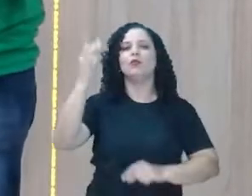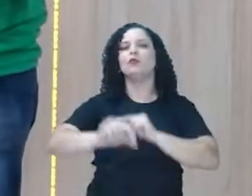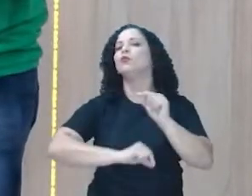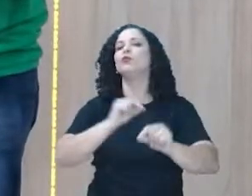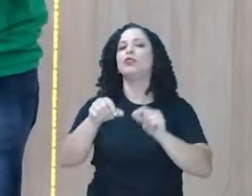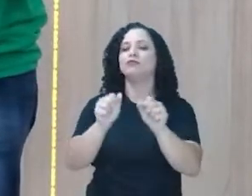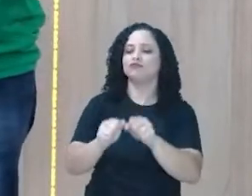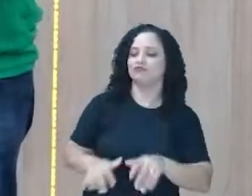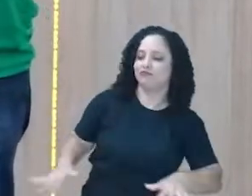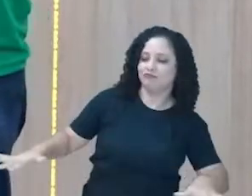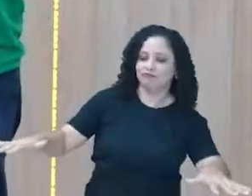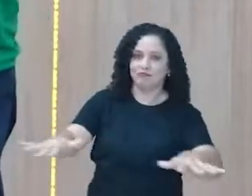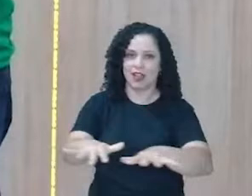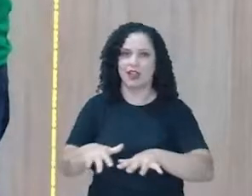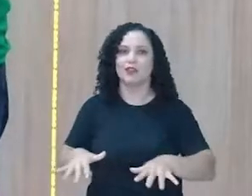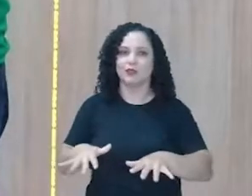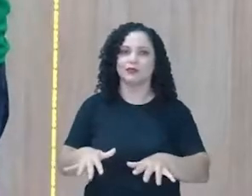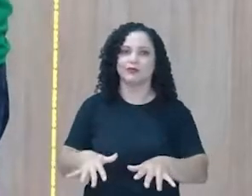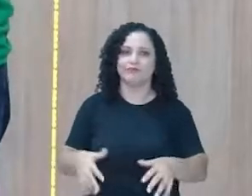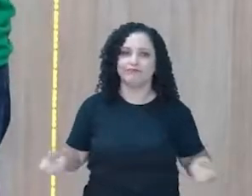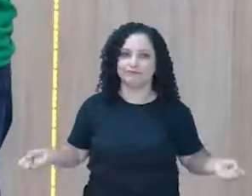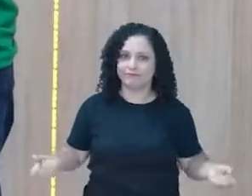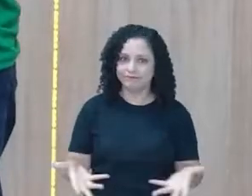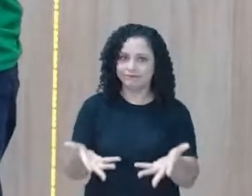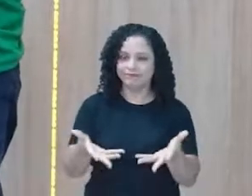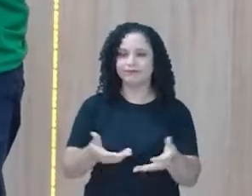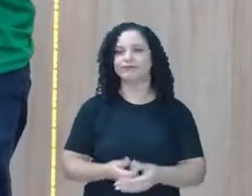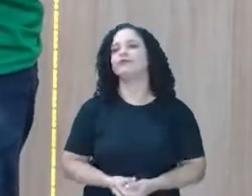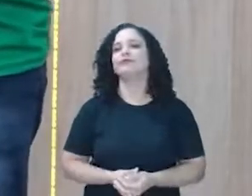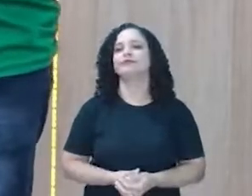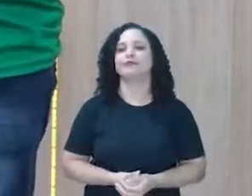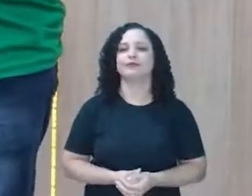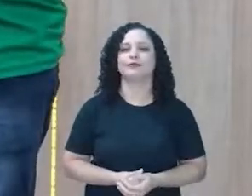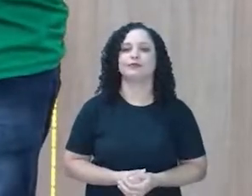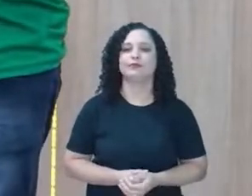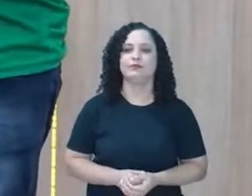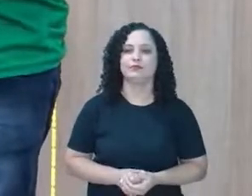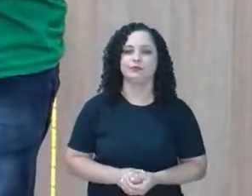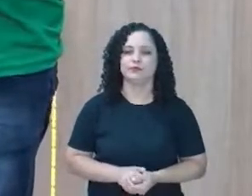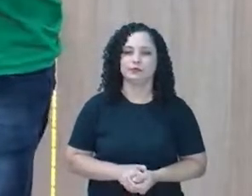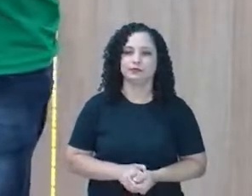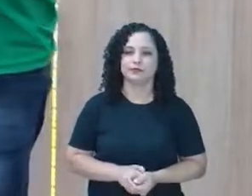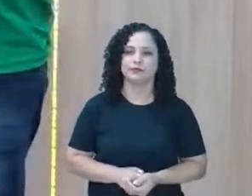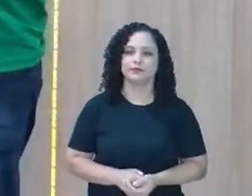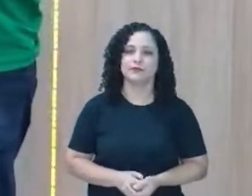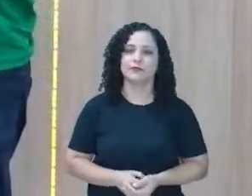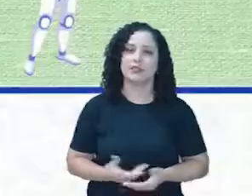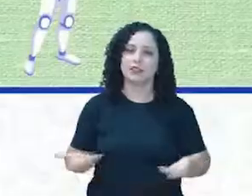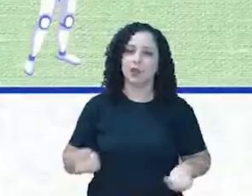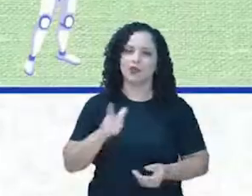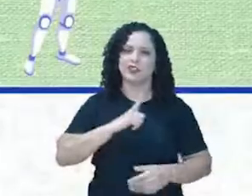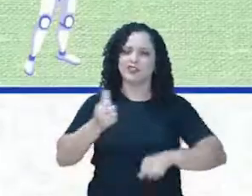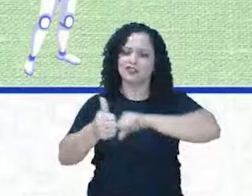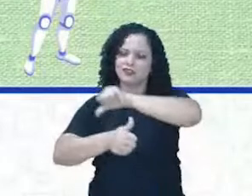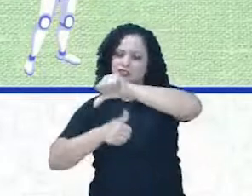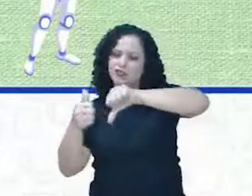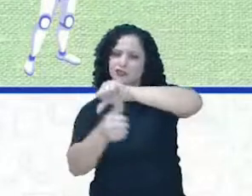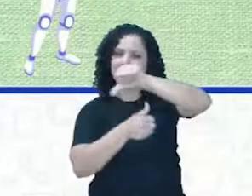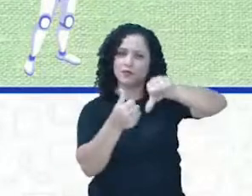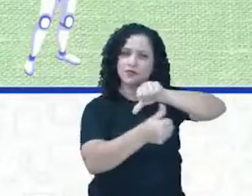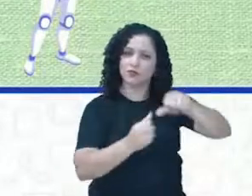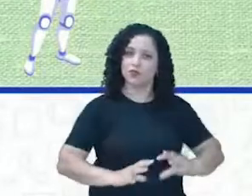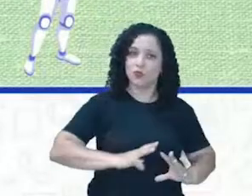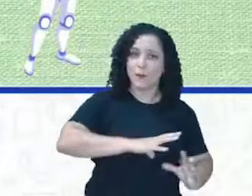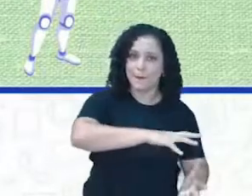ocupação do espaço que vai estar determinada a atividade econômica. Vamos seguir. Então, essas transformações